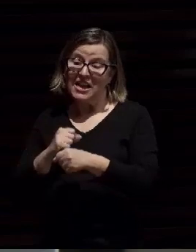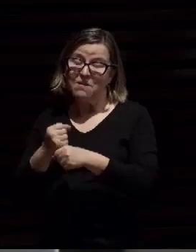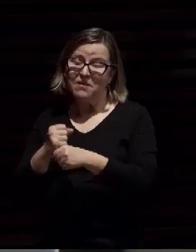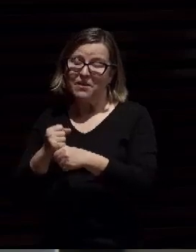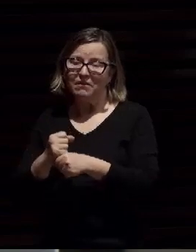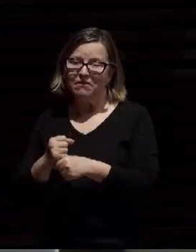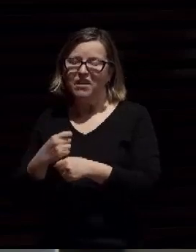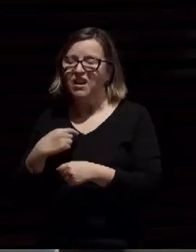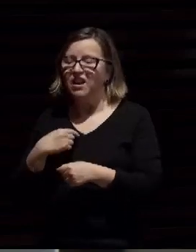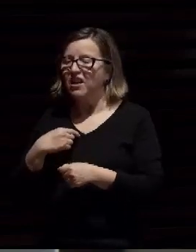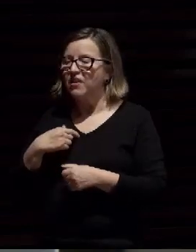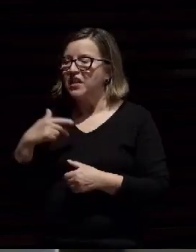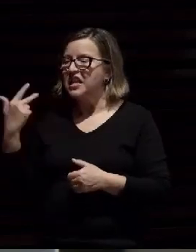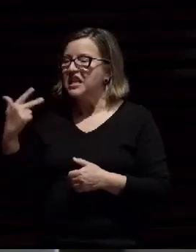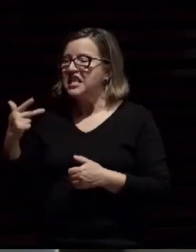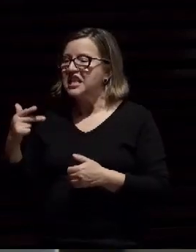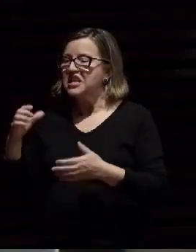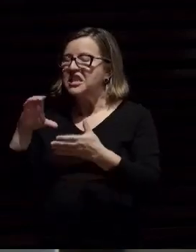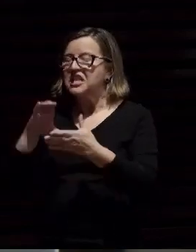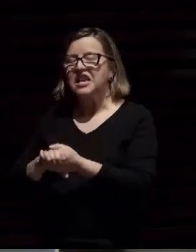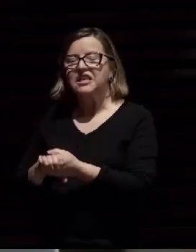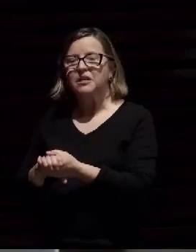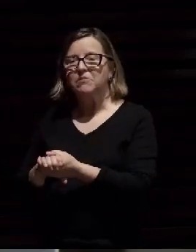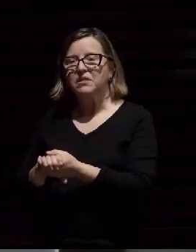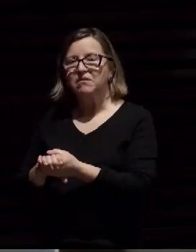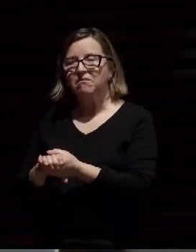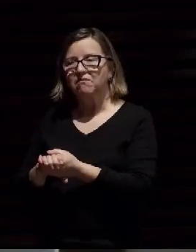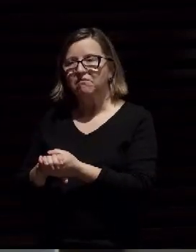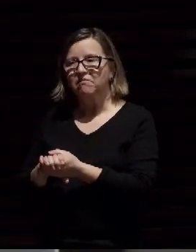Eu estou no 3º casamento.